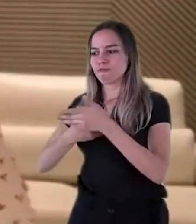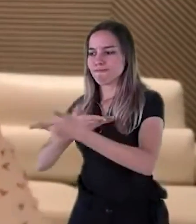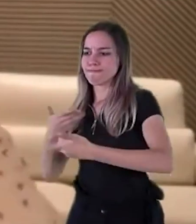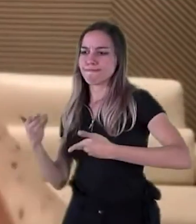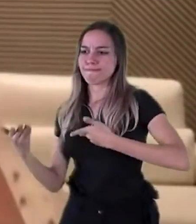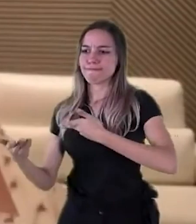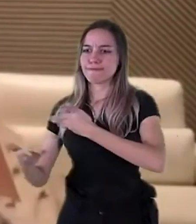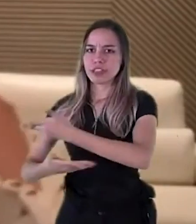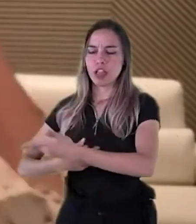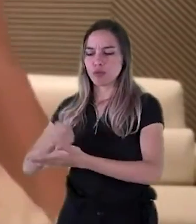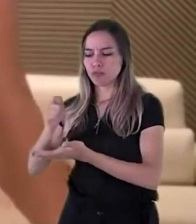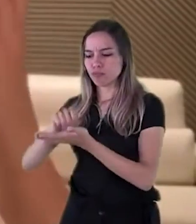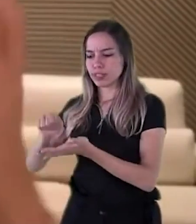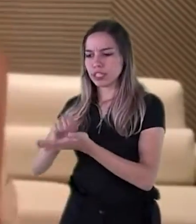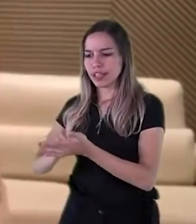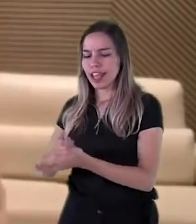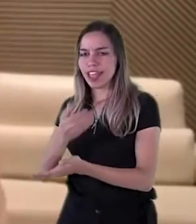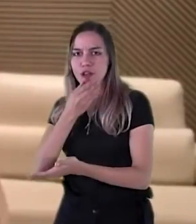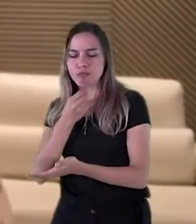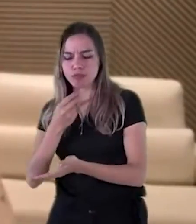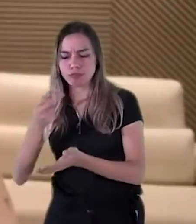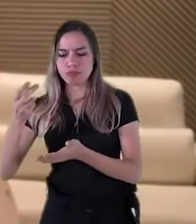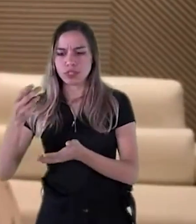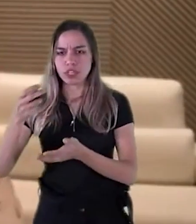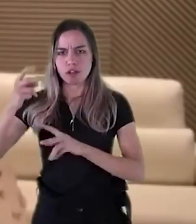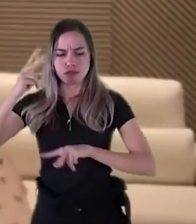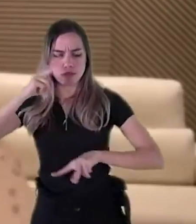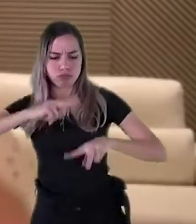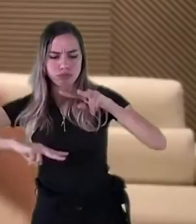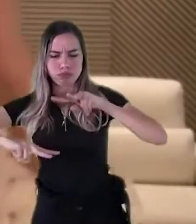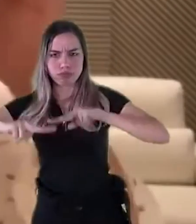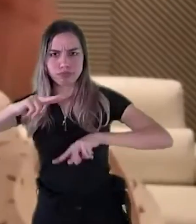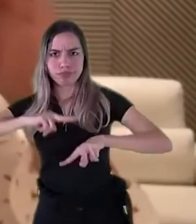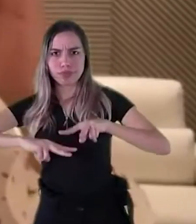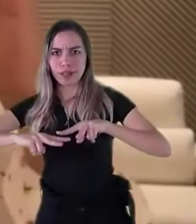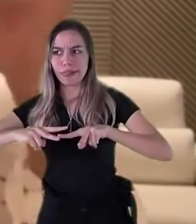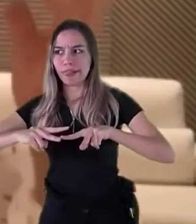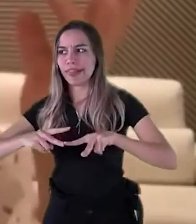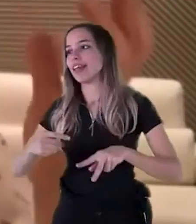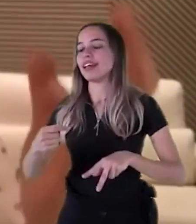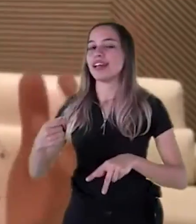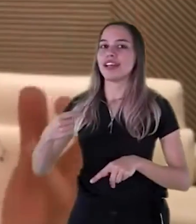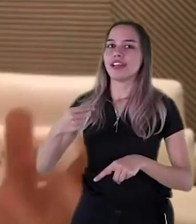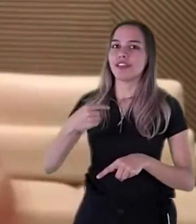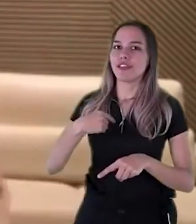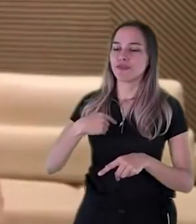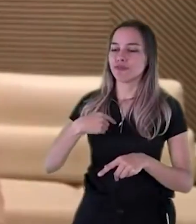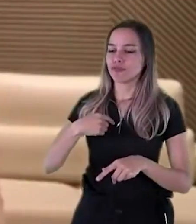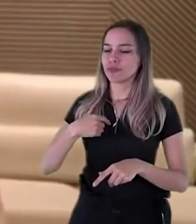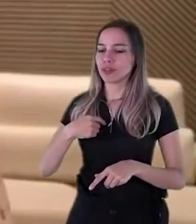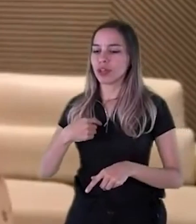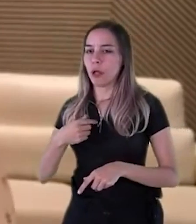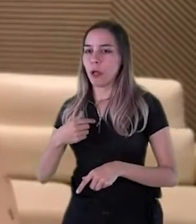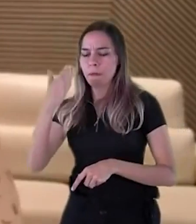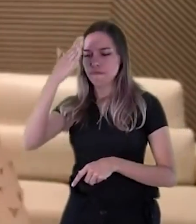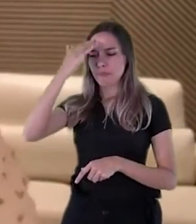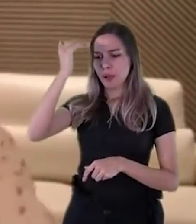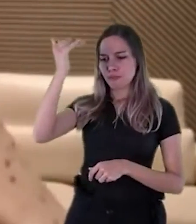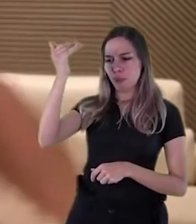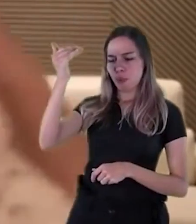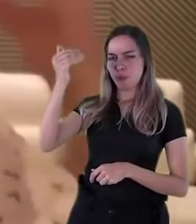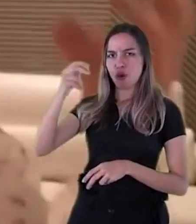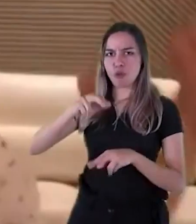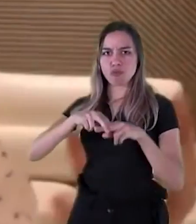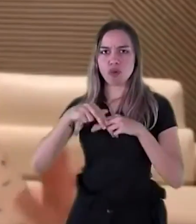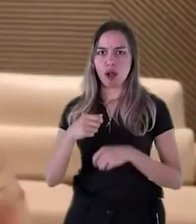estava muito fantasiado ainda. Eu estava no auge do meu sucesso com a música, eu